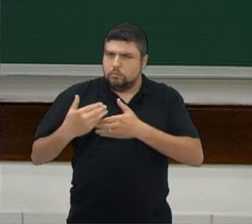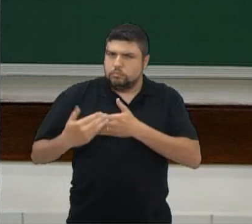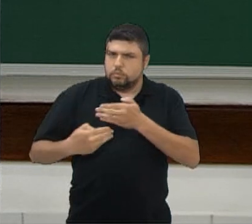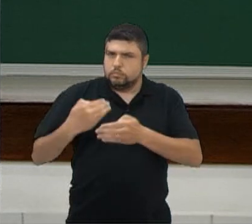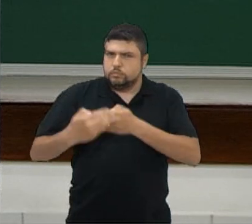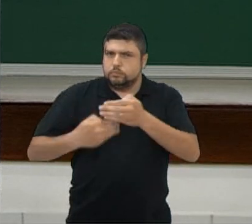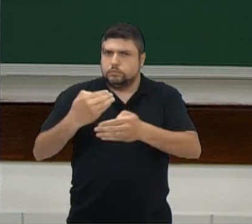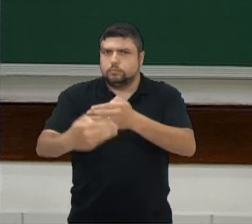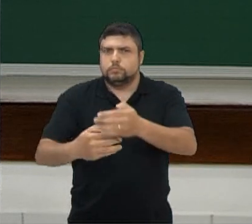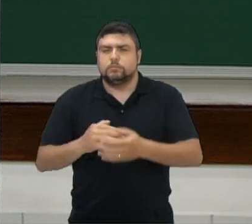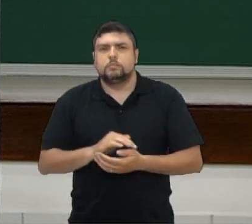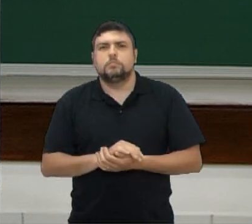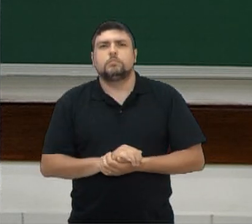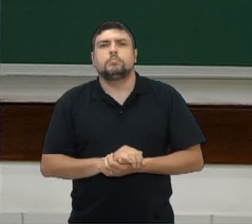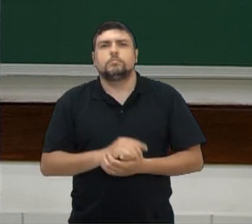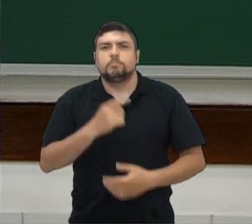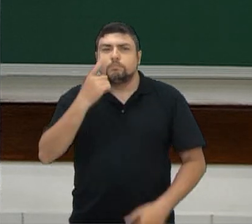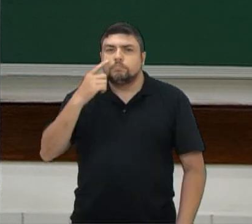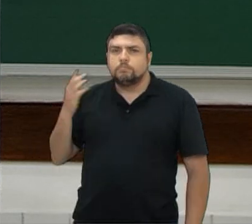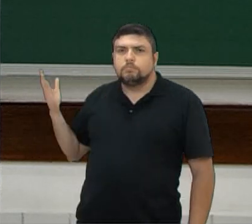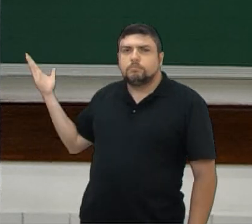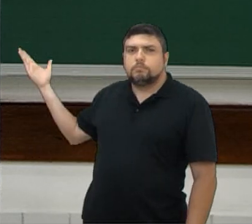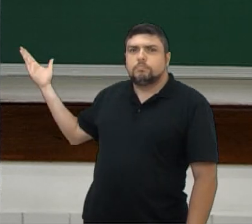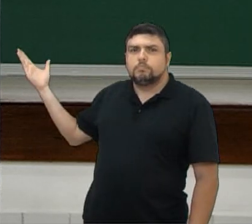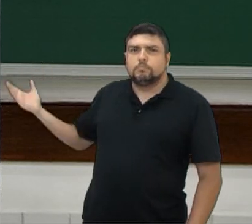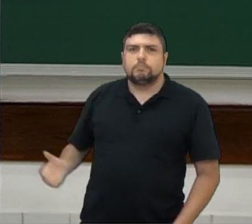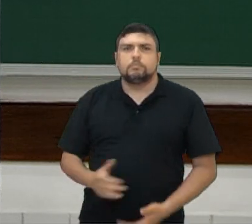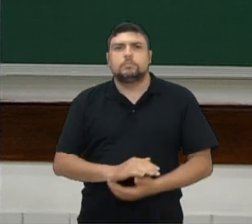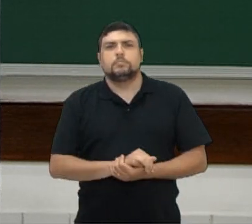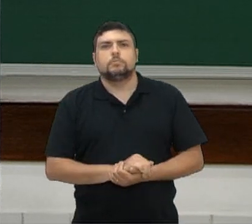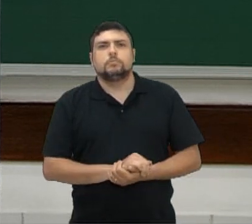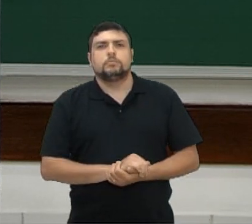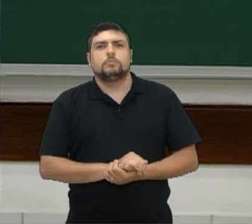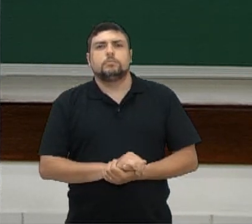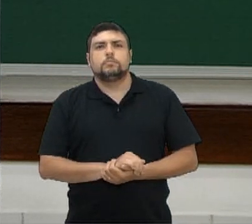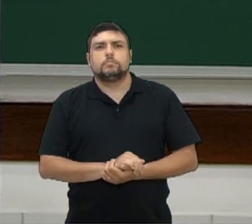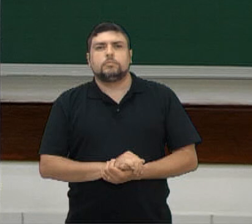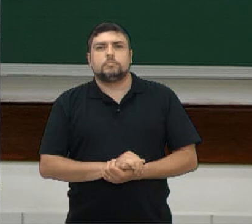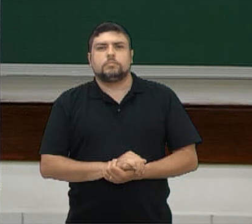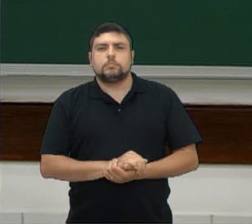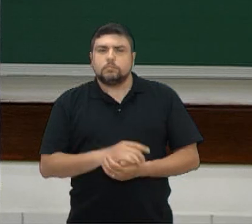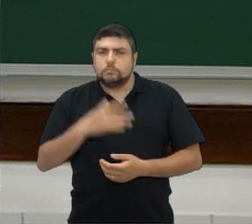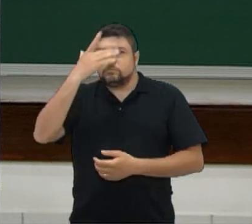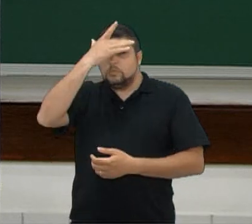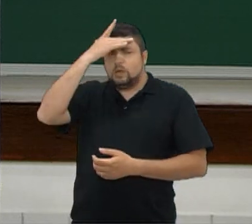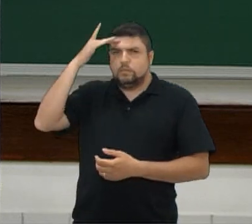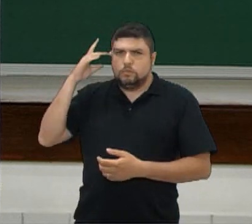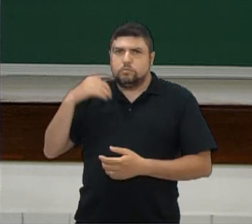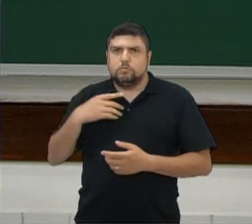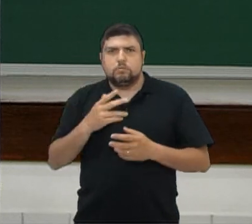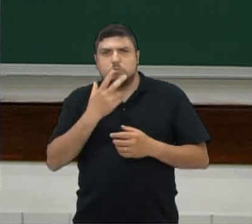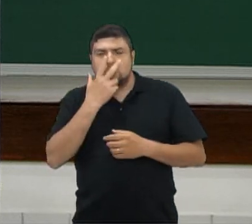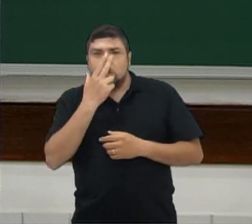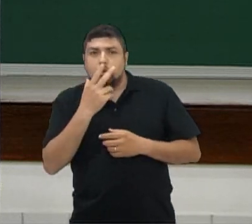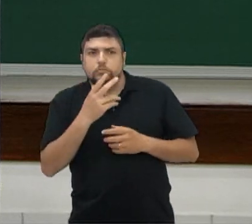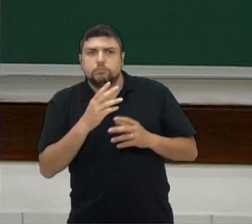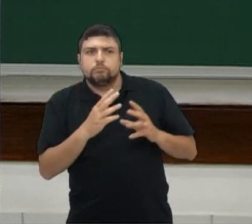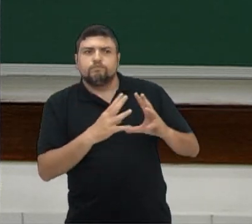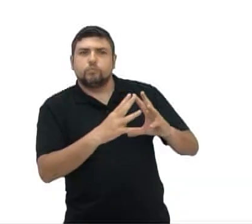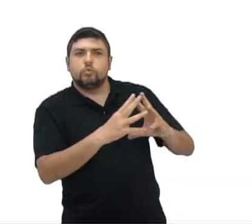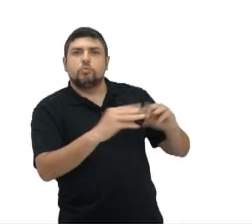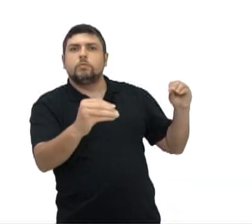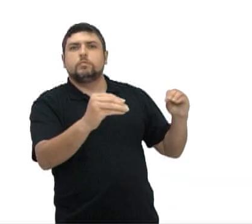pormenorizadamente. Então, vejam aqui um relato, né, de uma pessoa que, provavelmente um familiar de alguém